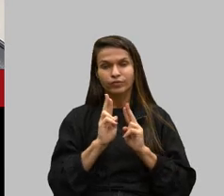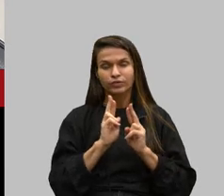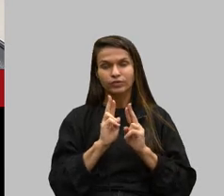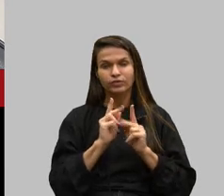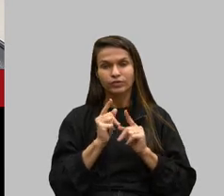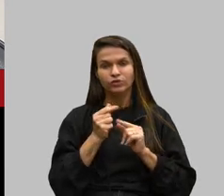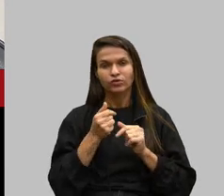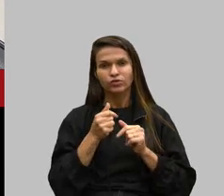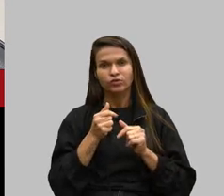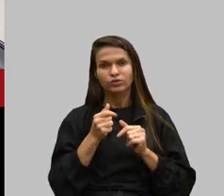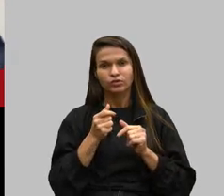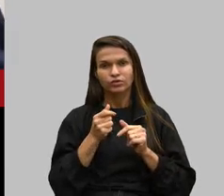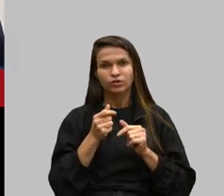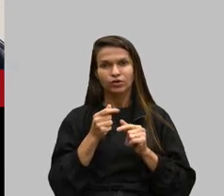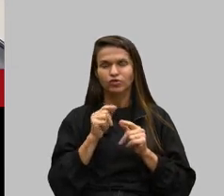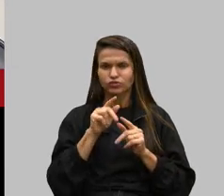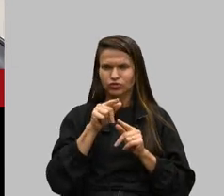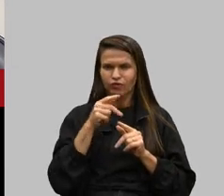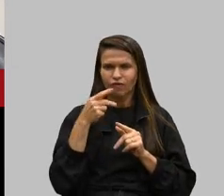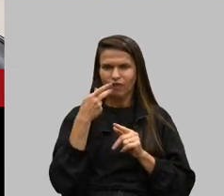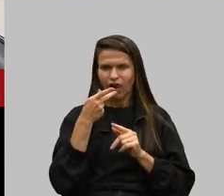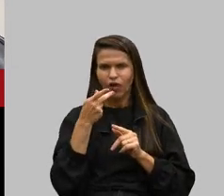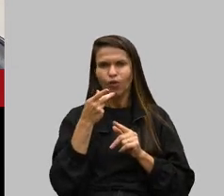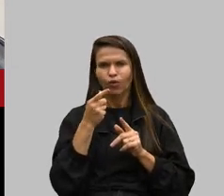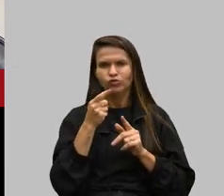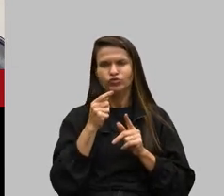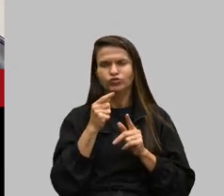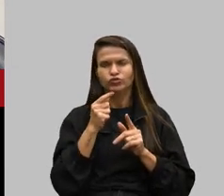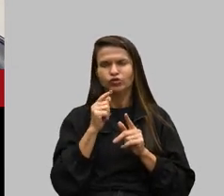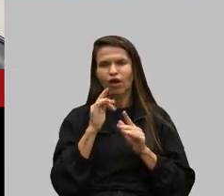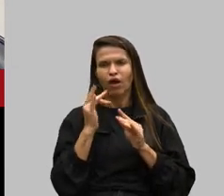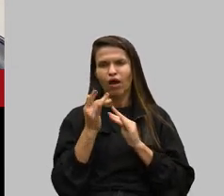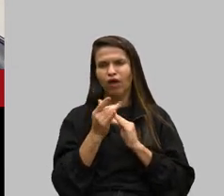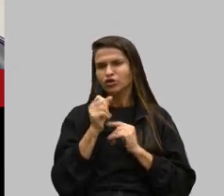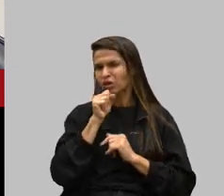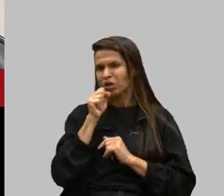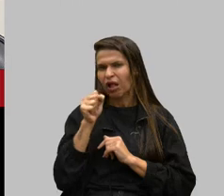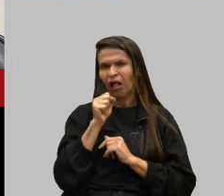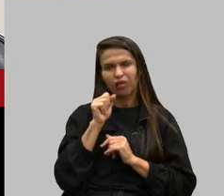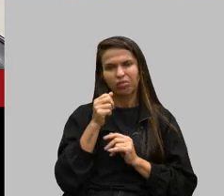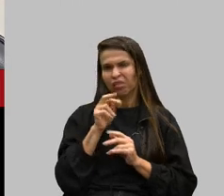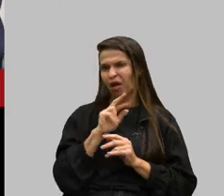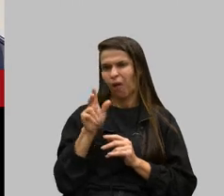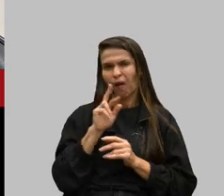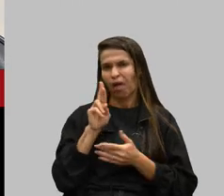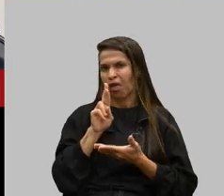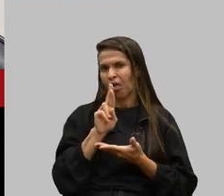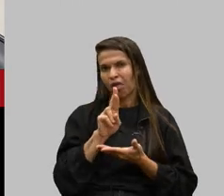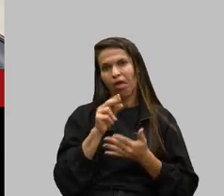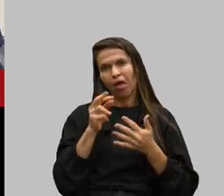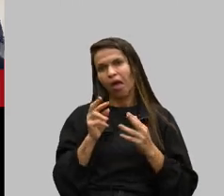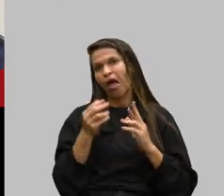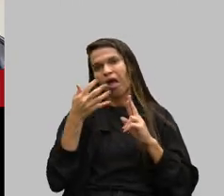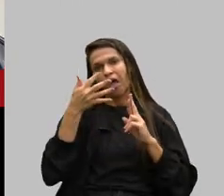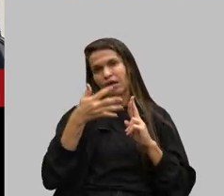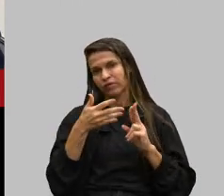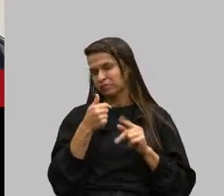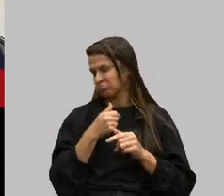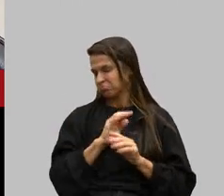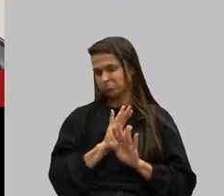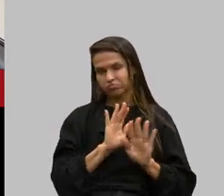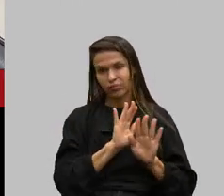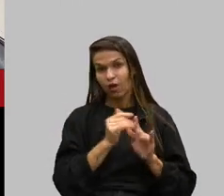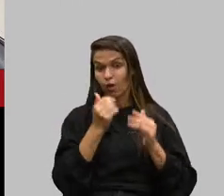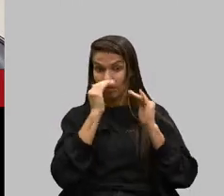sentou citou aí o blog de Um Jornalista que para mim não serve de referência pode servir para vossa excelência para mim não serve eu